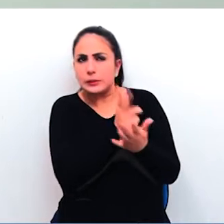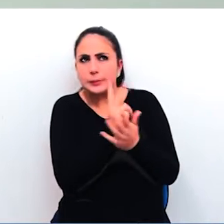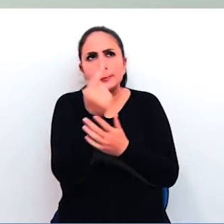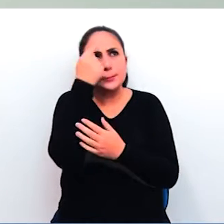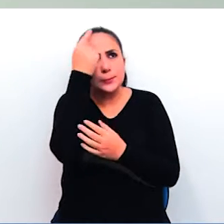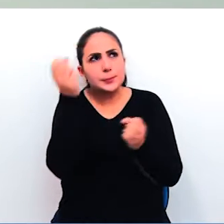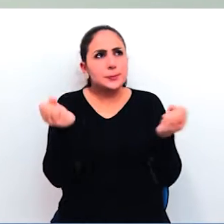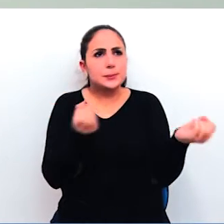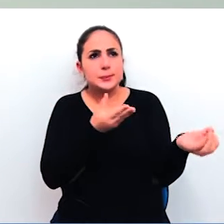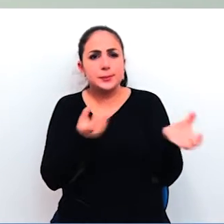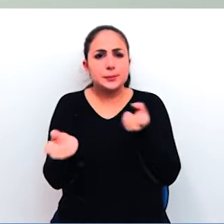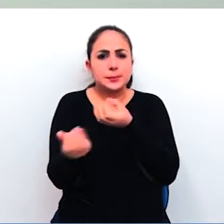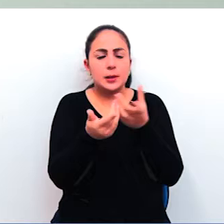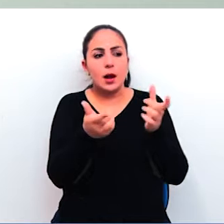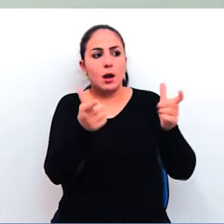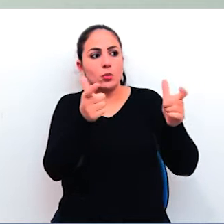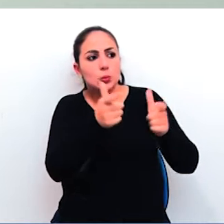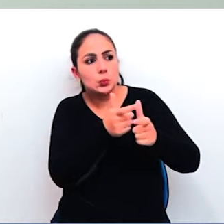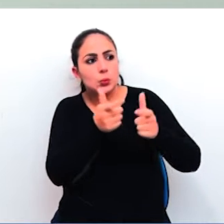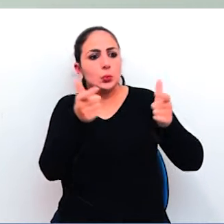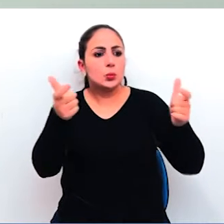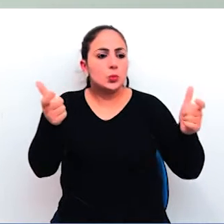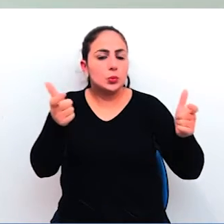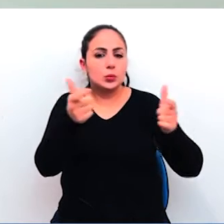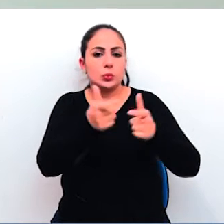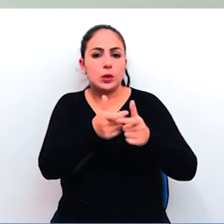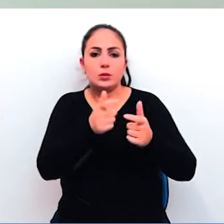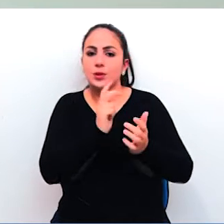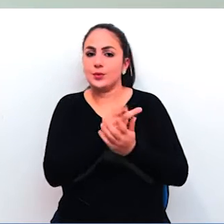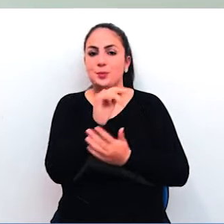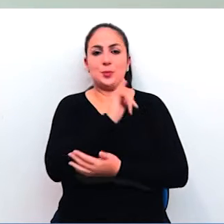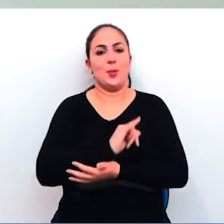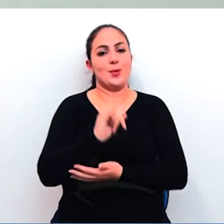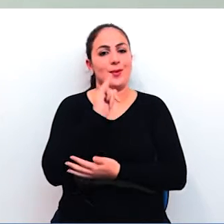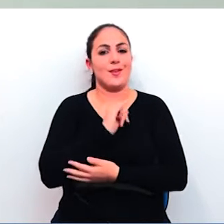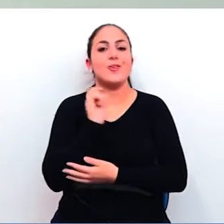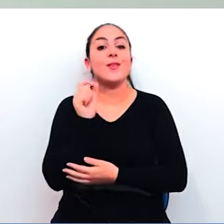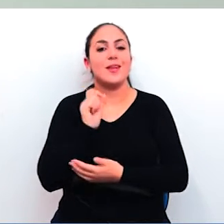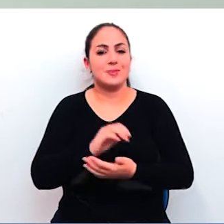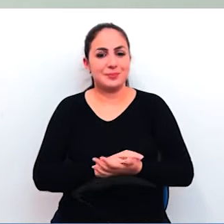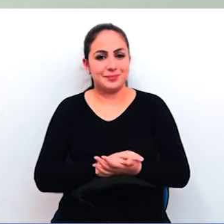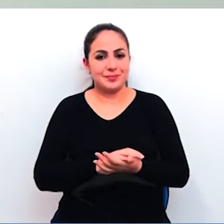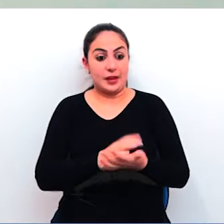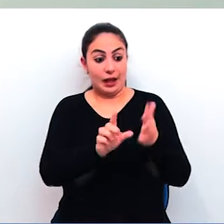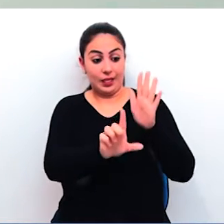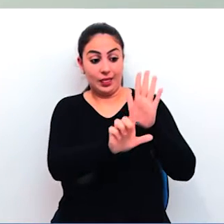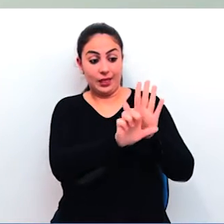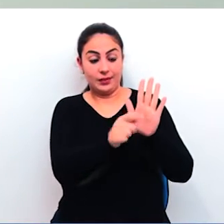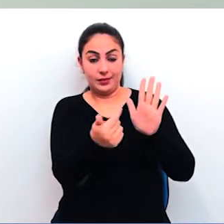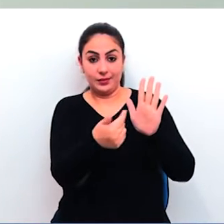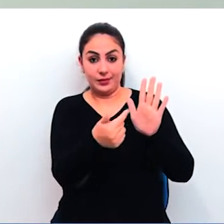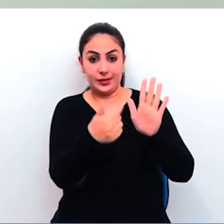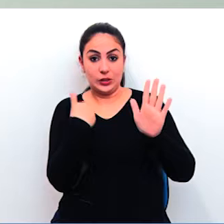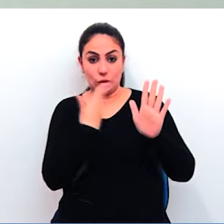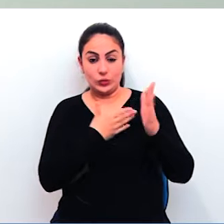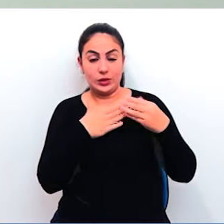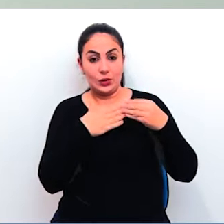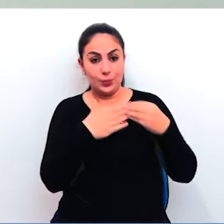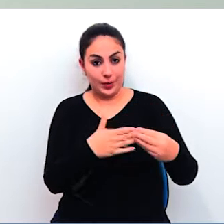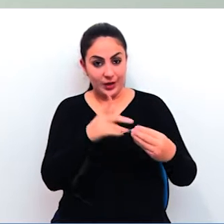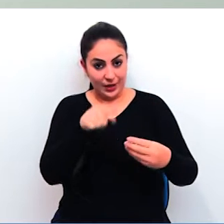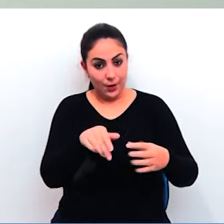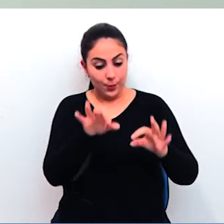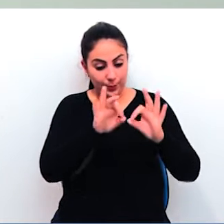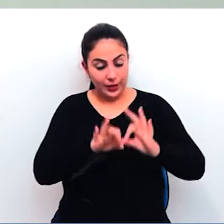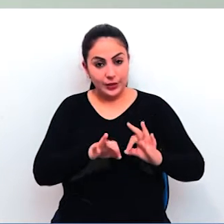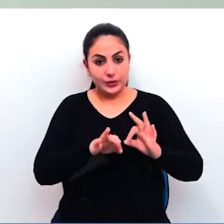se reinventando crescendo diminuindo então sempre é importante que a legislação que nos